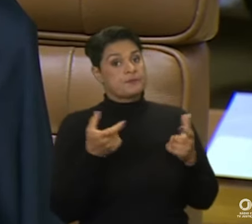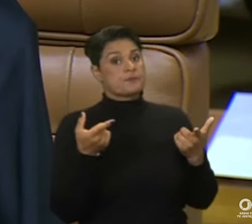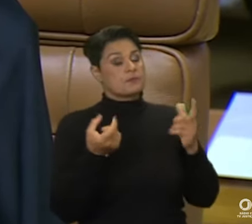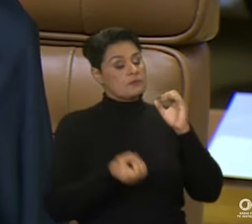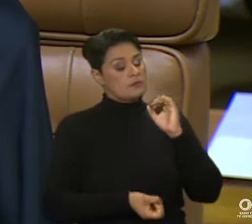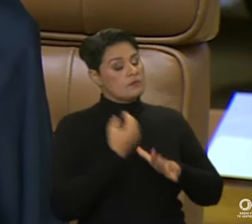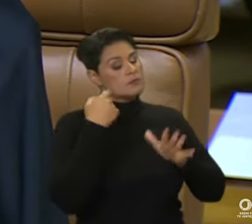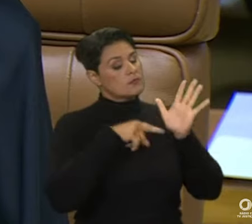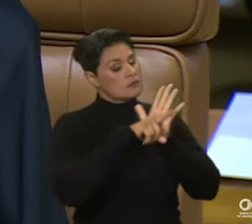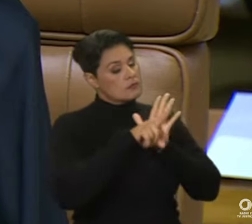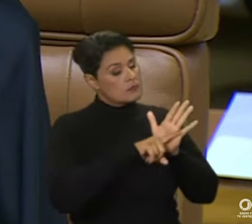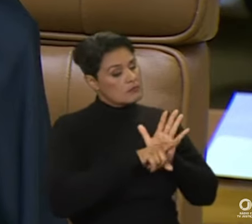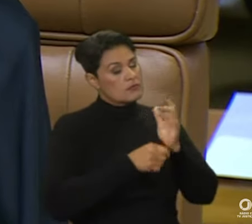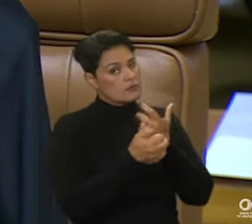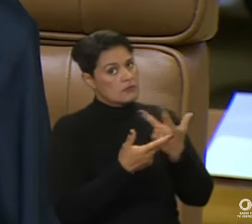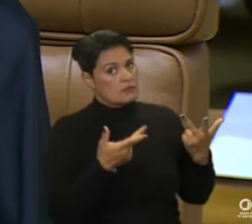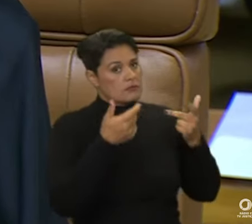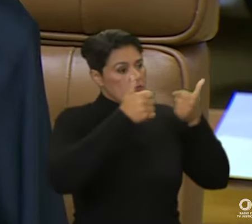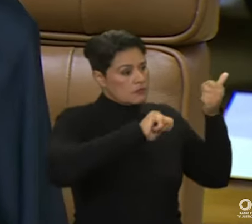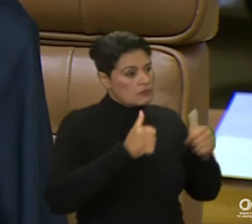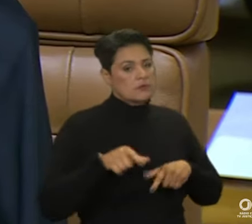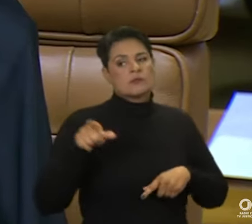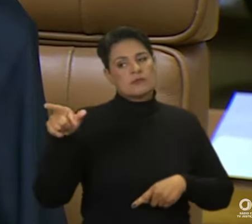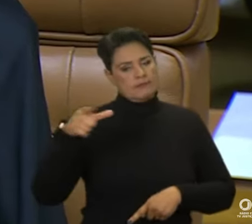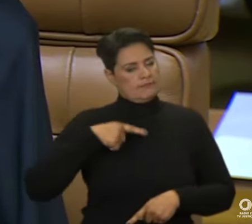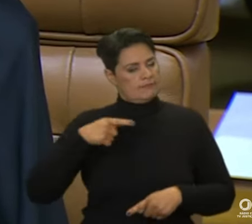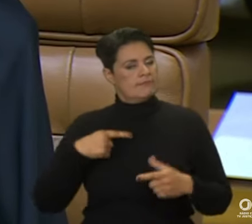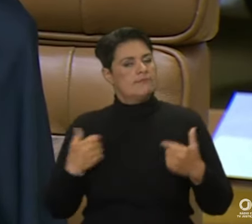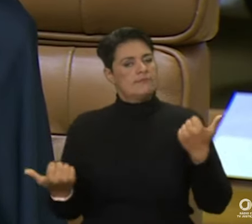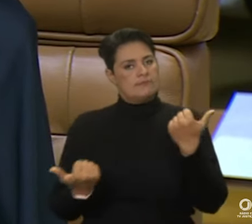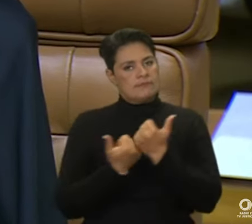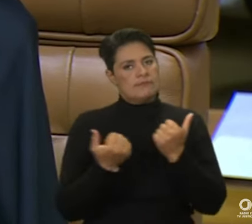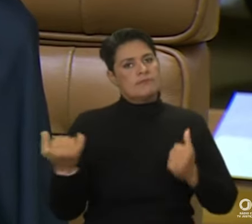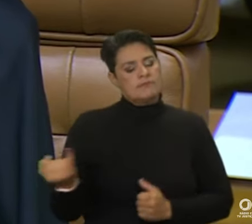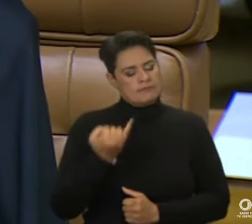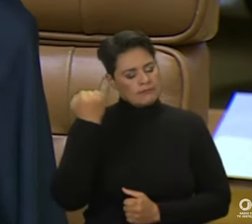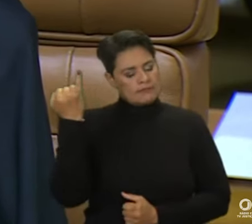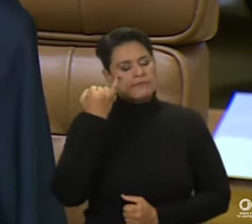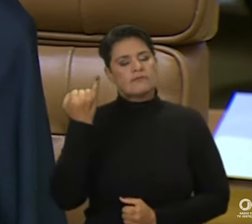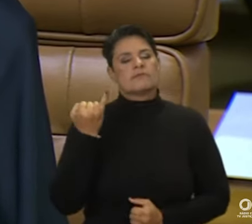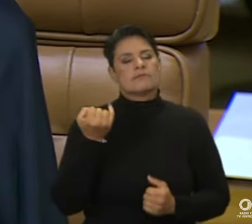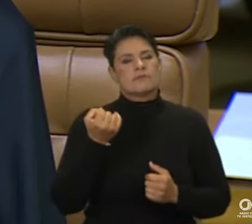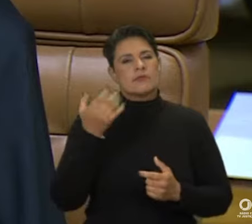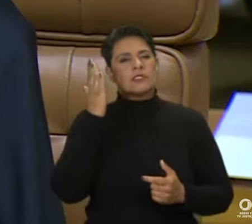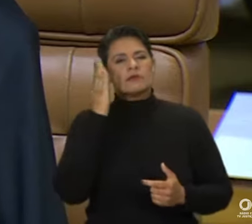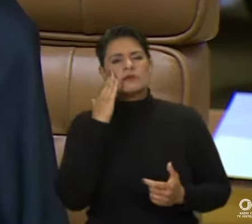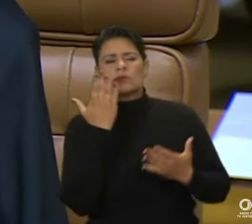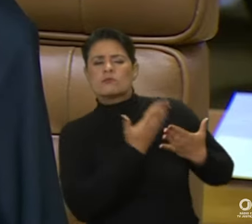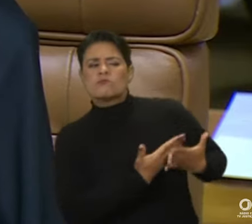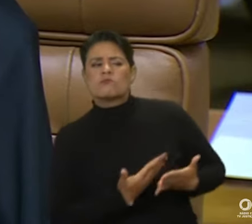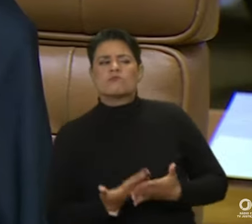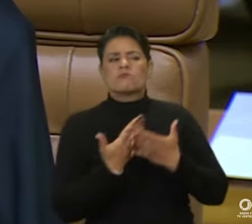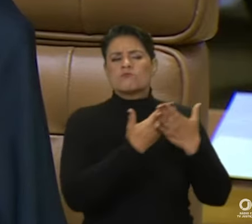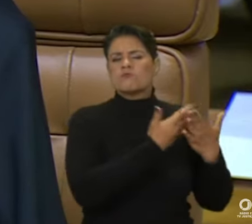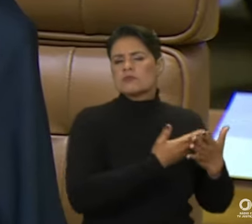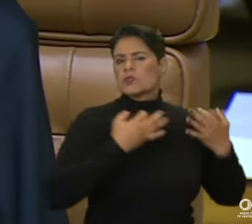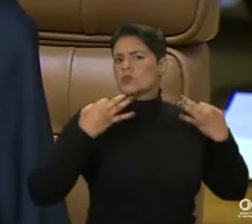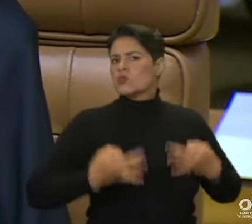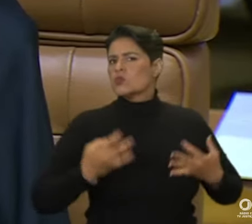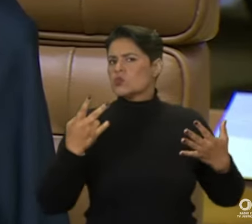eminente relator desempenha relevante atribuição institucional de apurar condutas graves, que não fosse